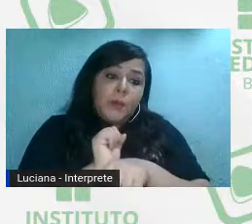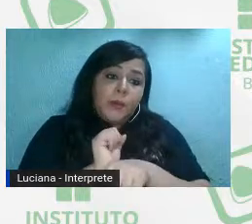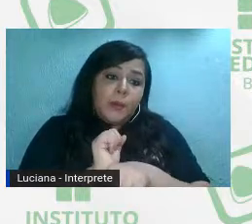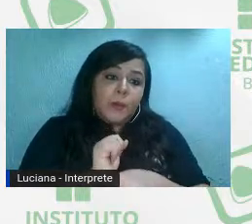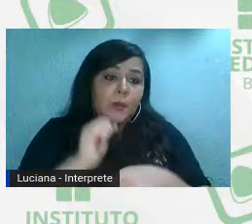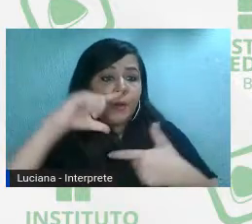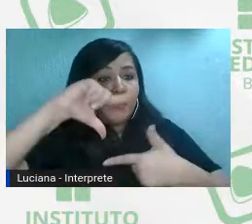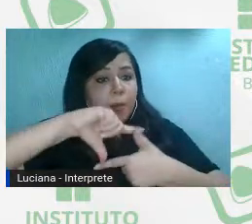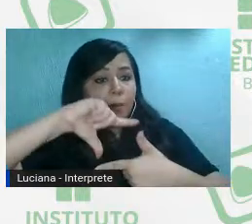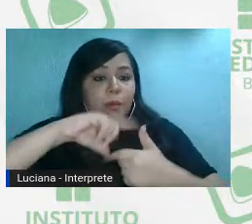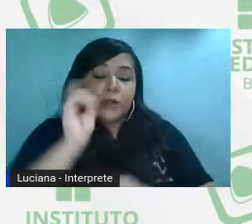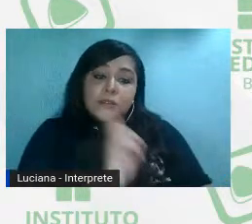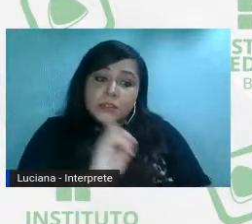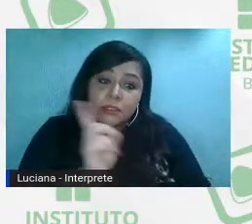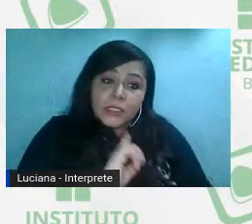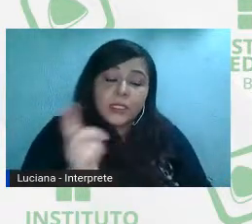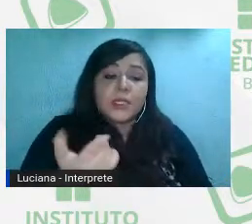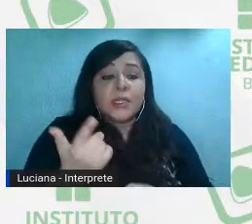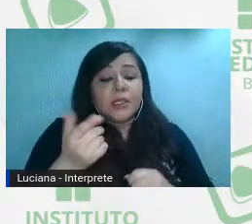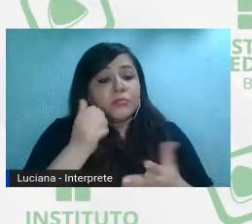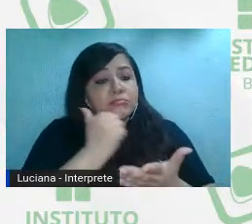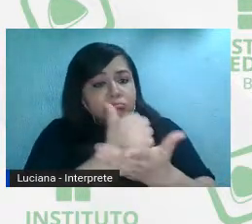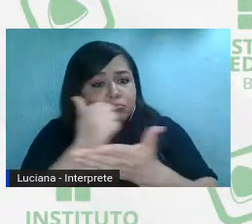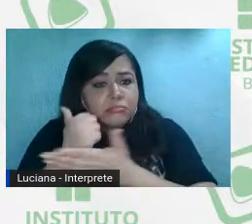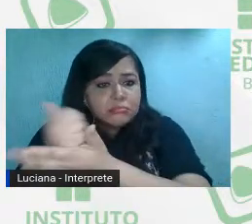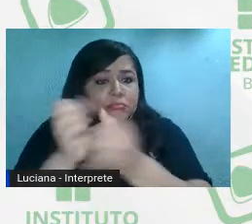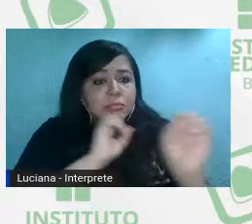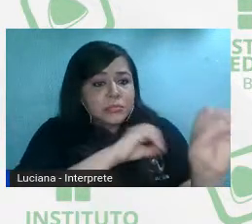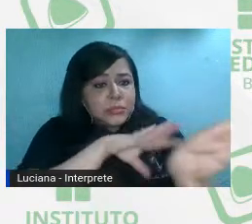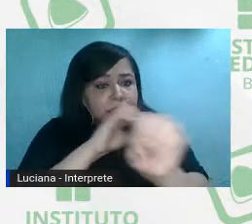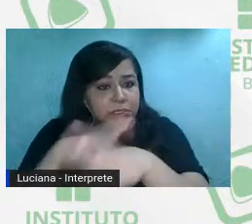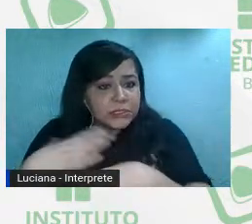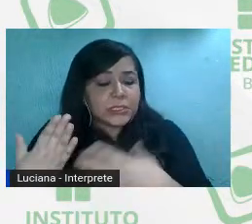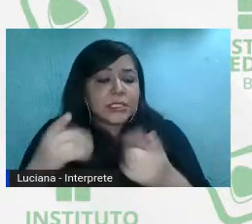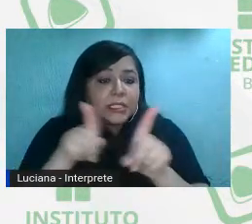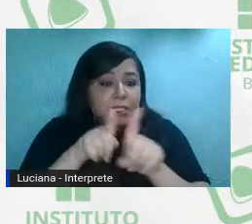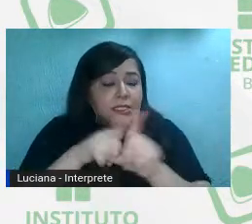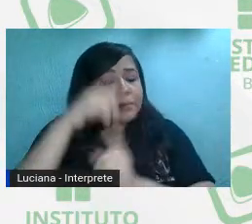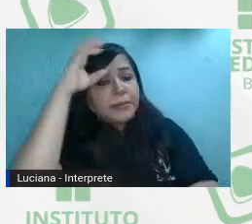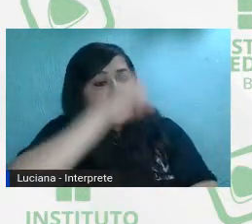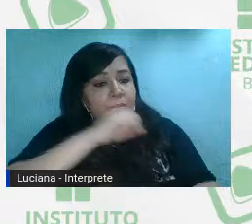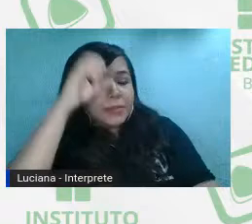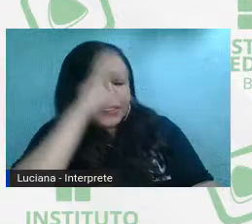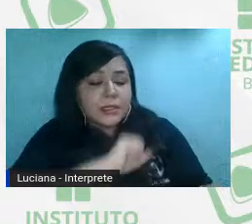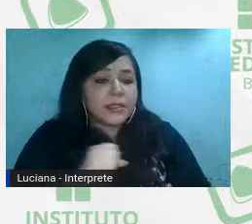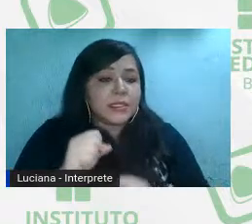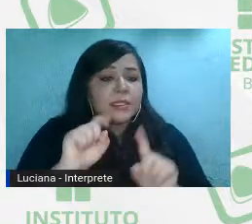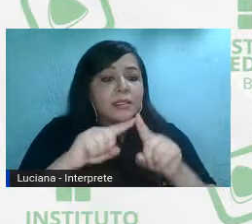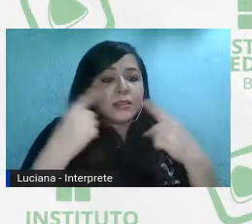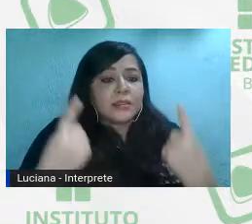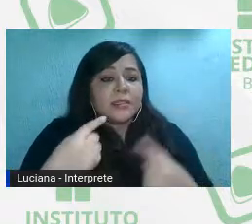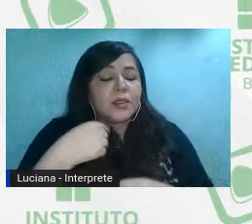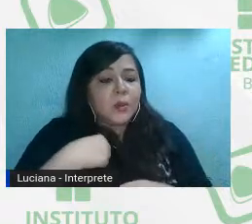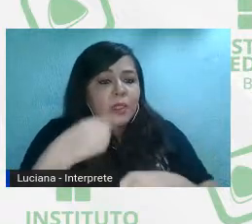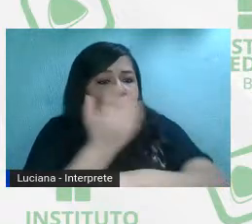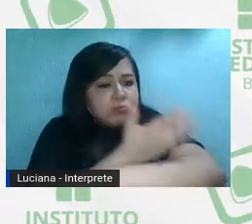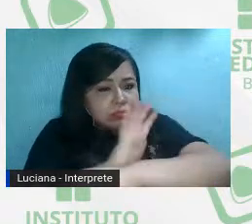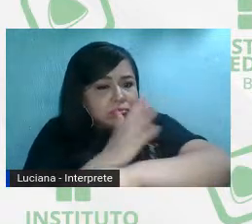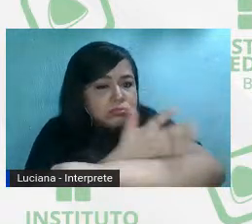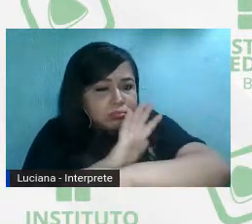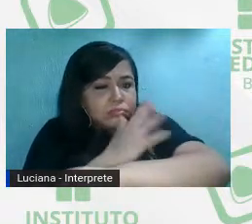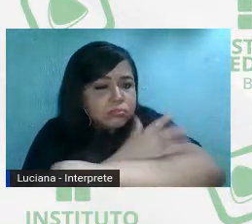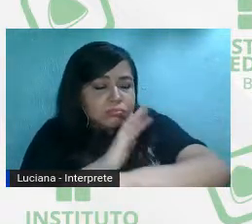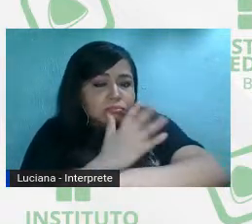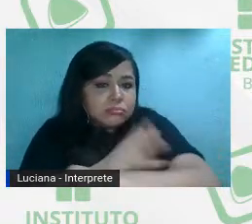como ensinar a aprender tem sido uma coisa que eu tenho trabalhado bastante e eu acredito que